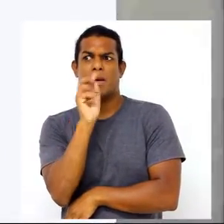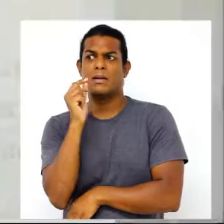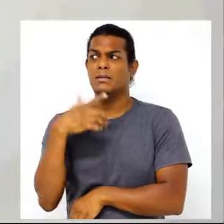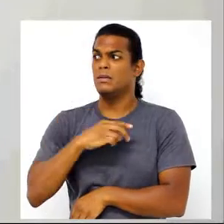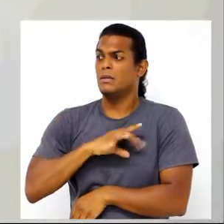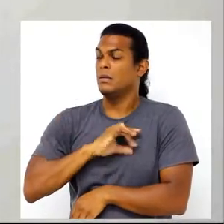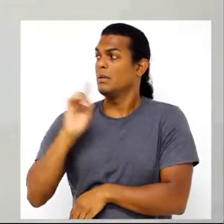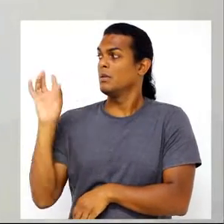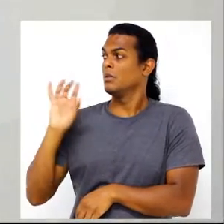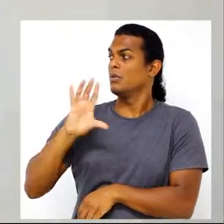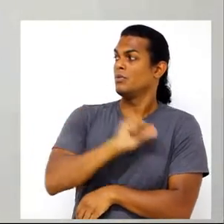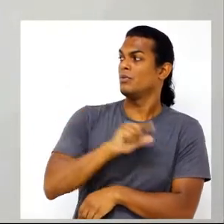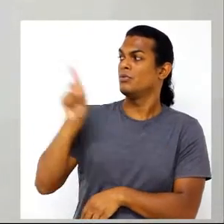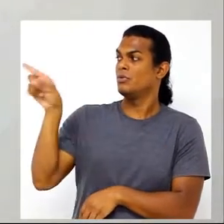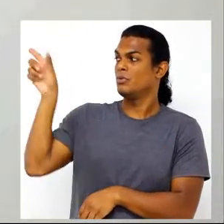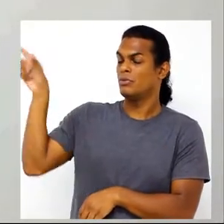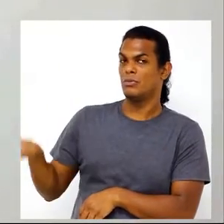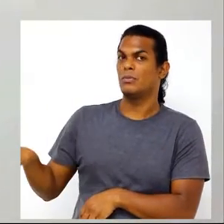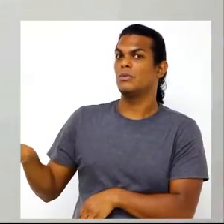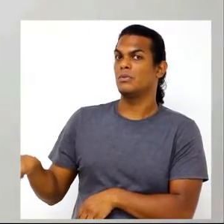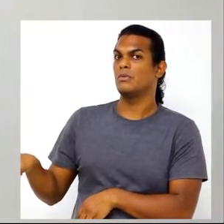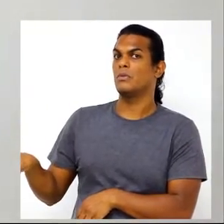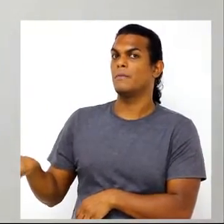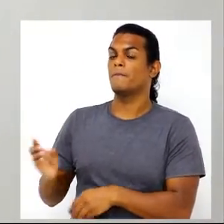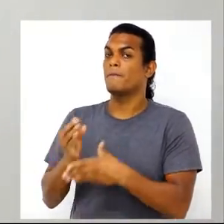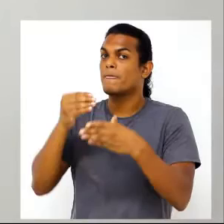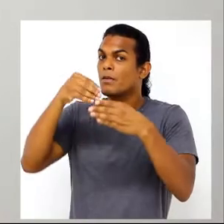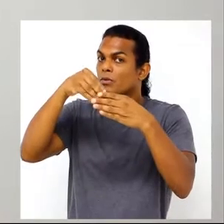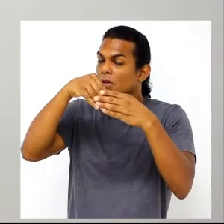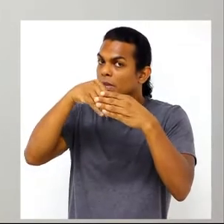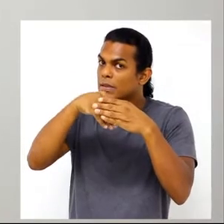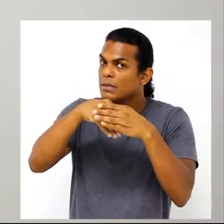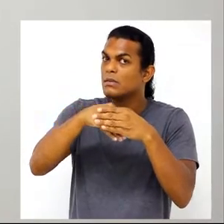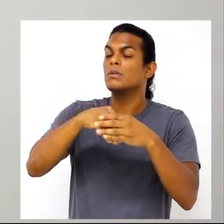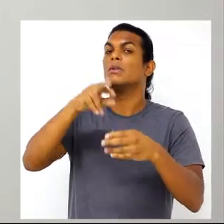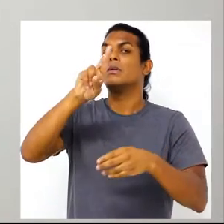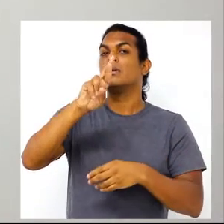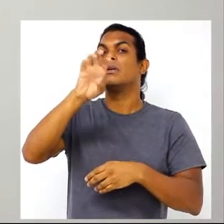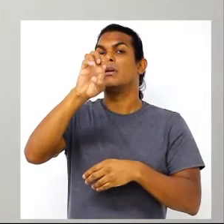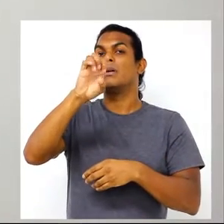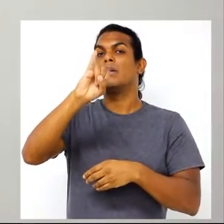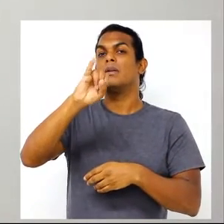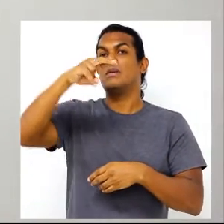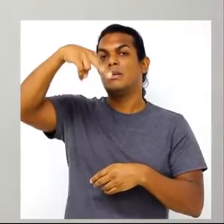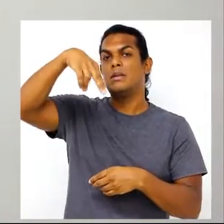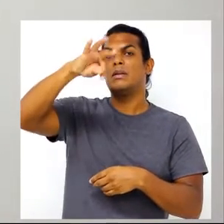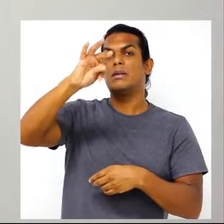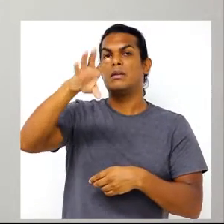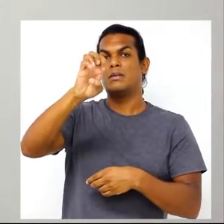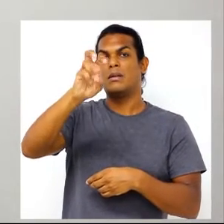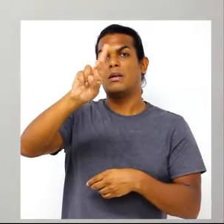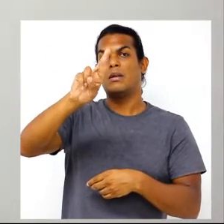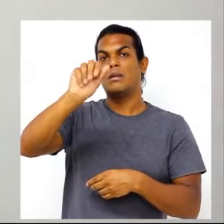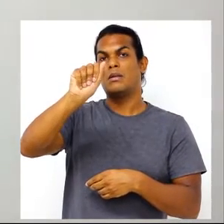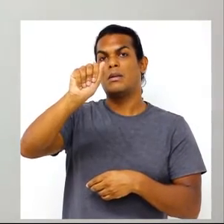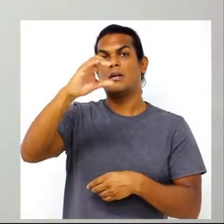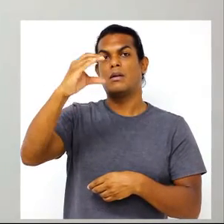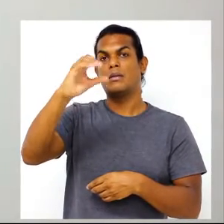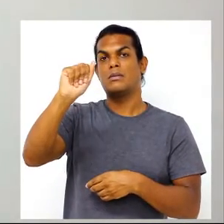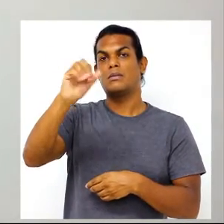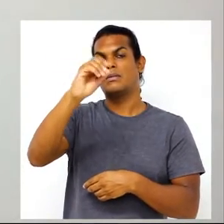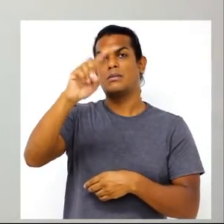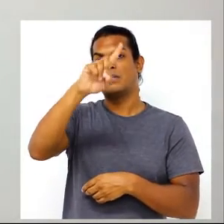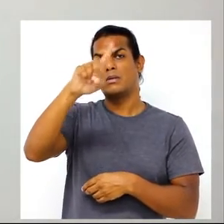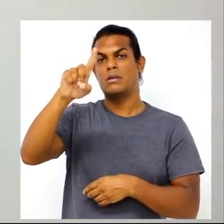Então, veja, reiteração dentro da coesão textual é a mais frequente. É quando